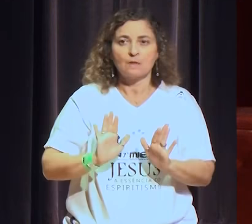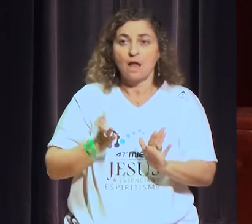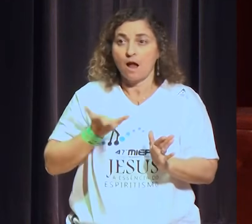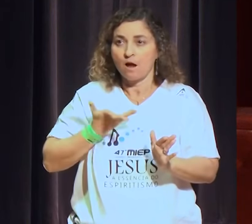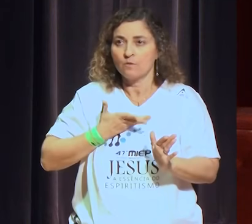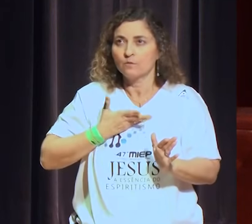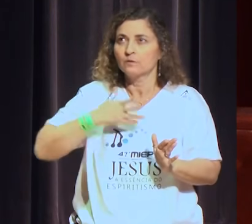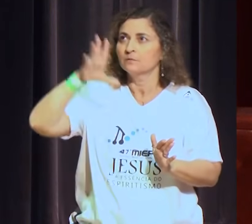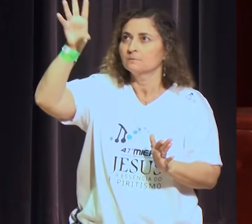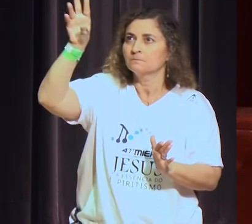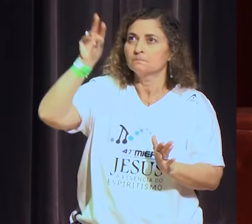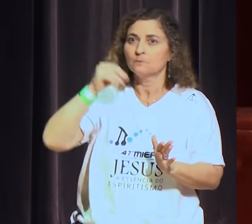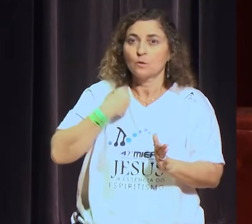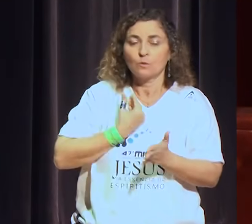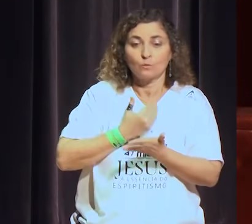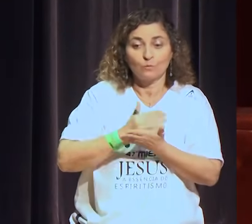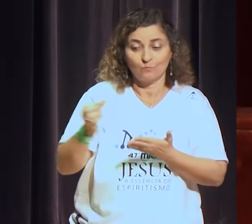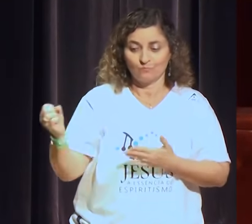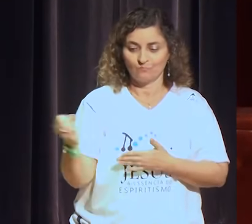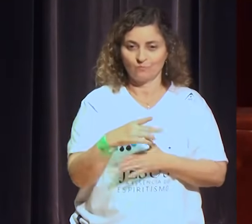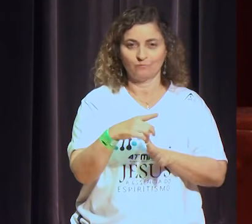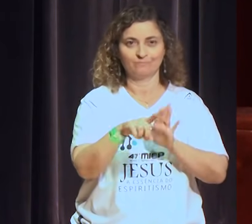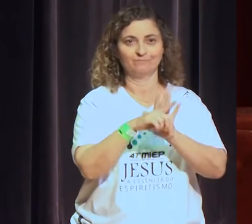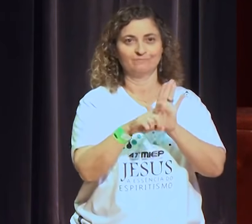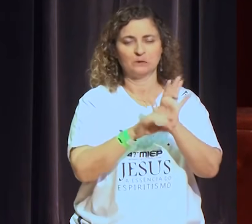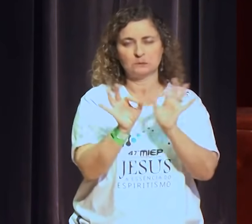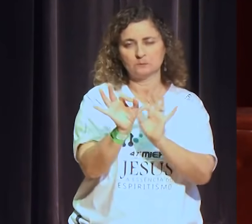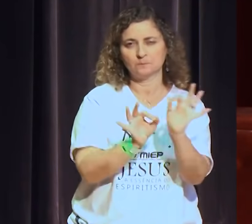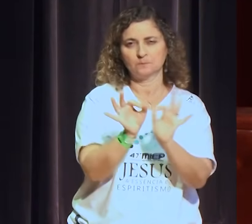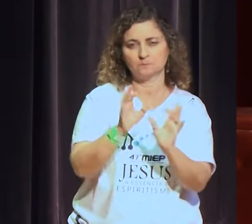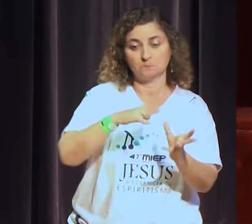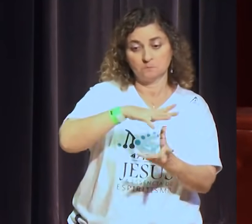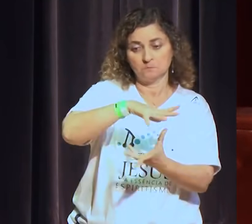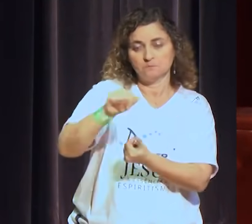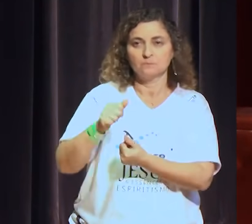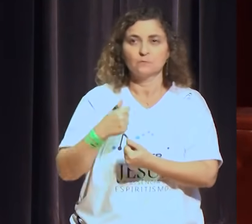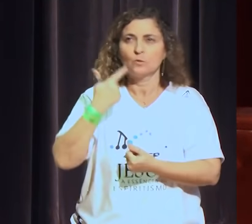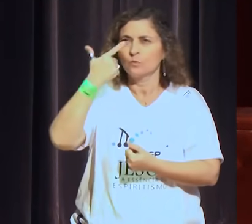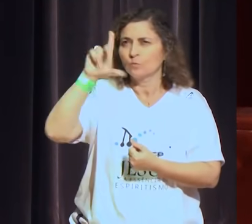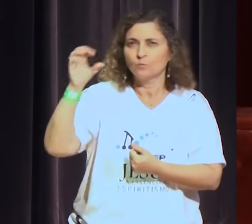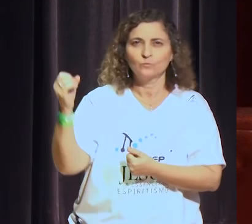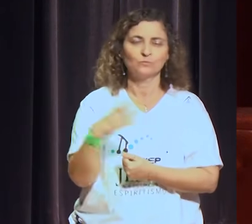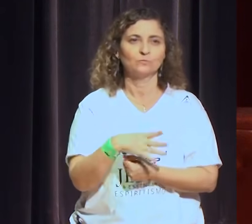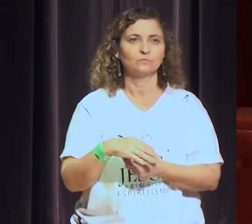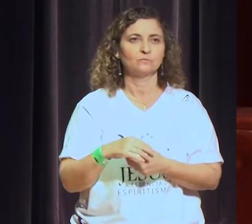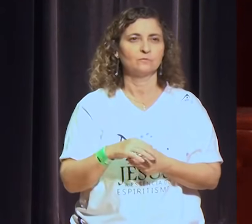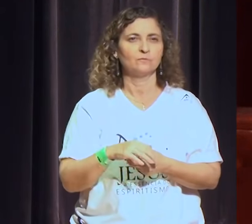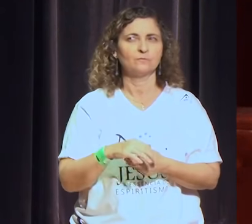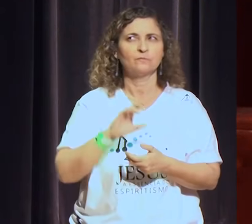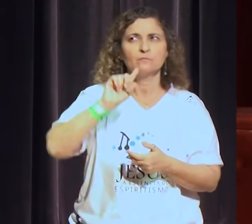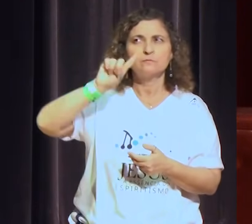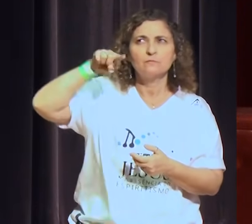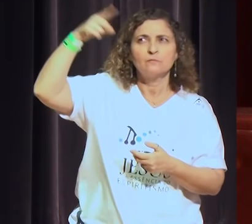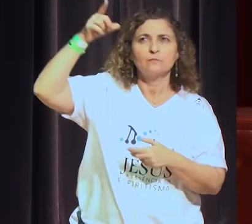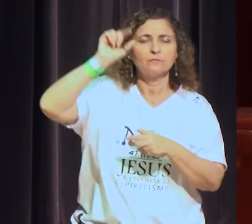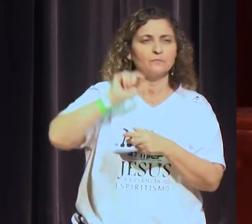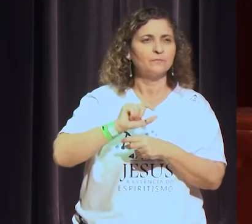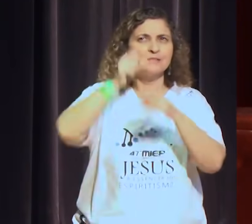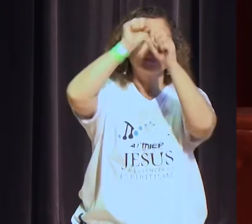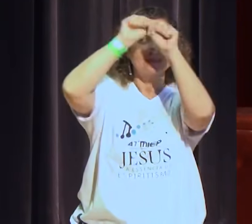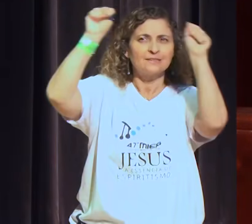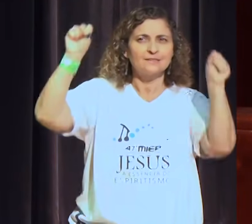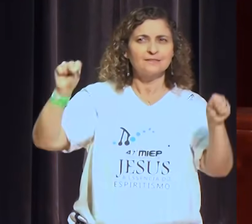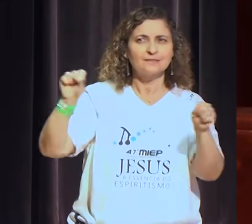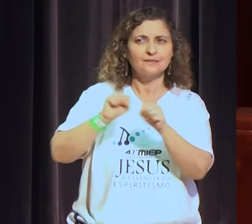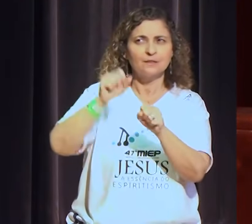Então, umas ideias boas, né? Mas eu estou pegando algumas ideias num projeto novo que eu estou. Estou com um projeto novo,